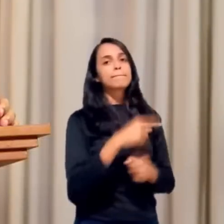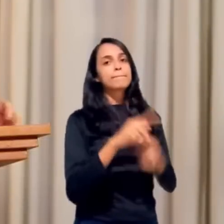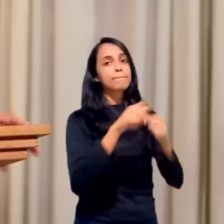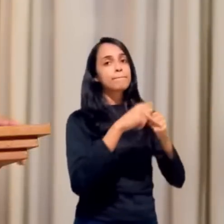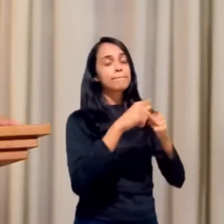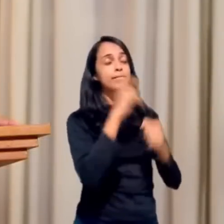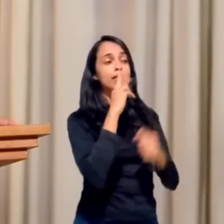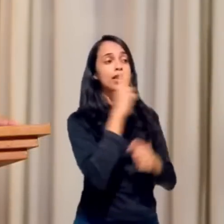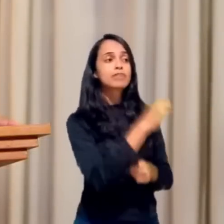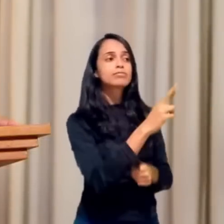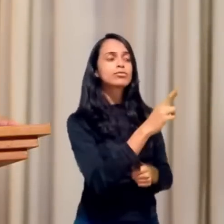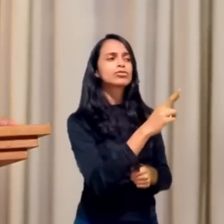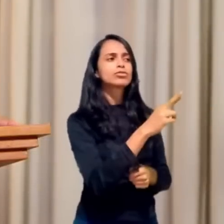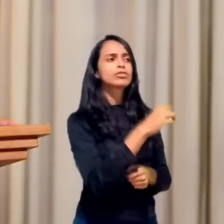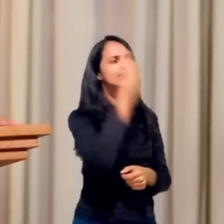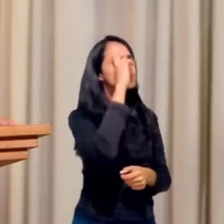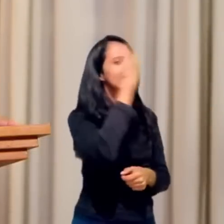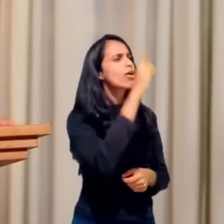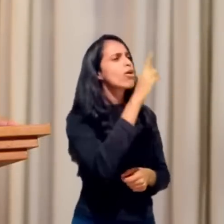que te amo.